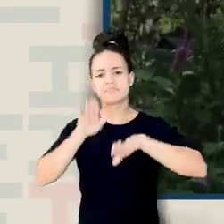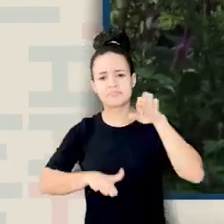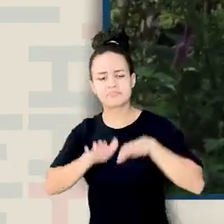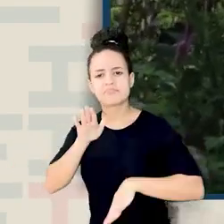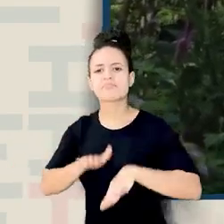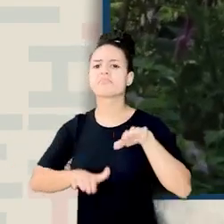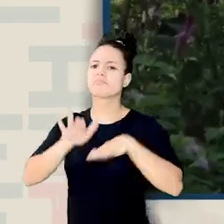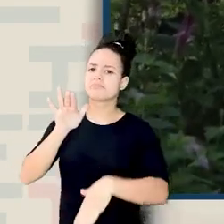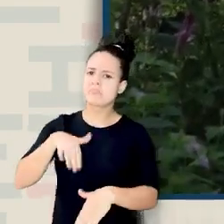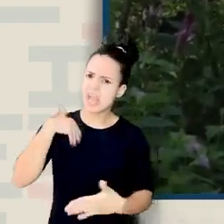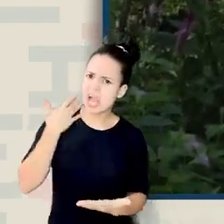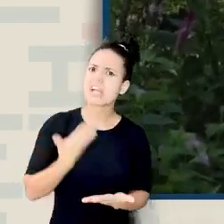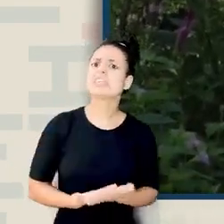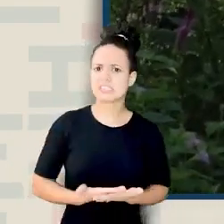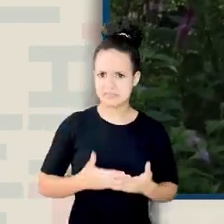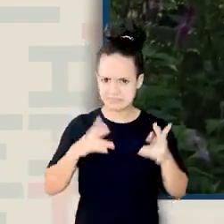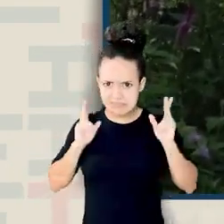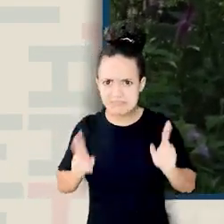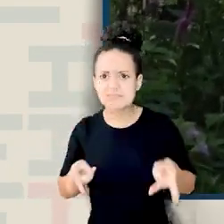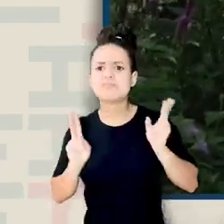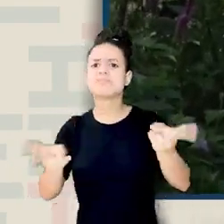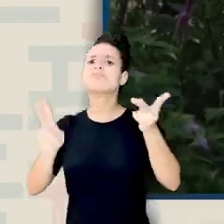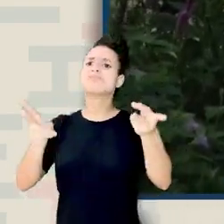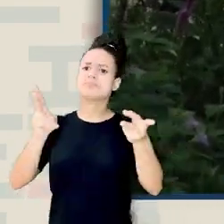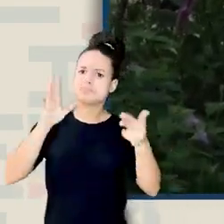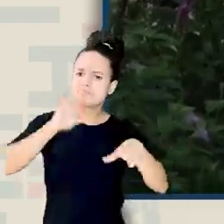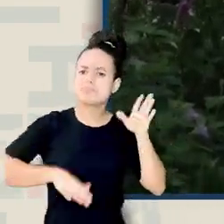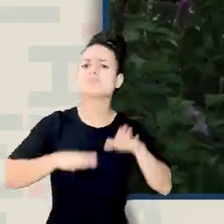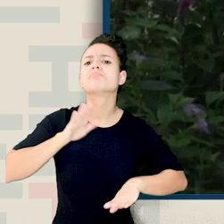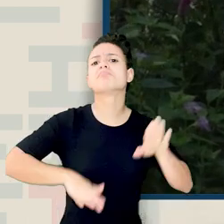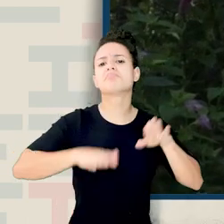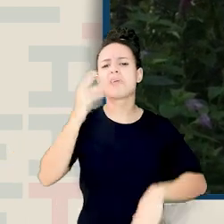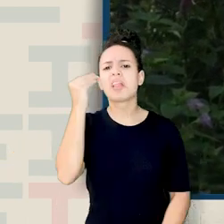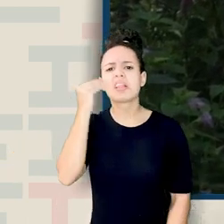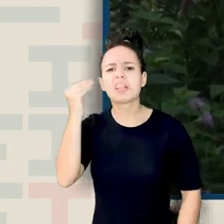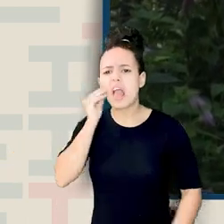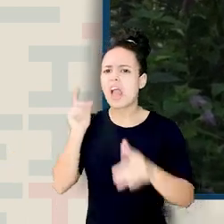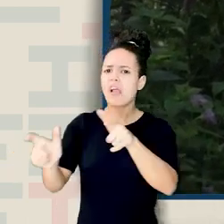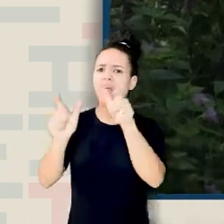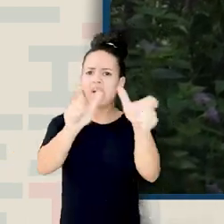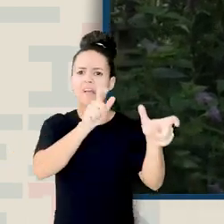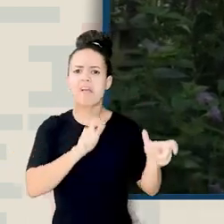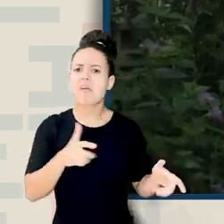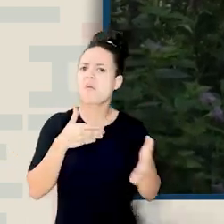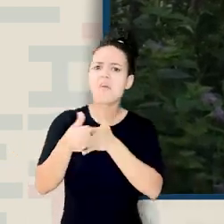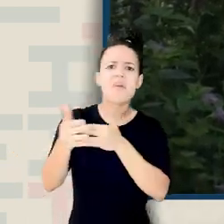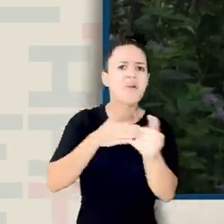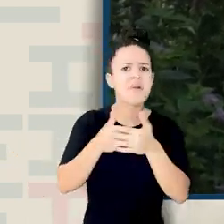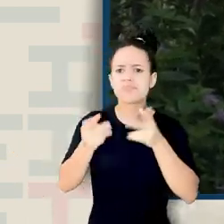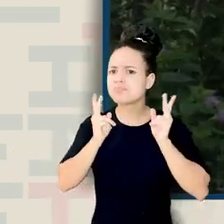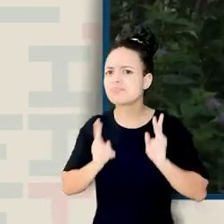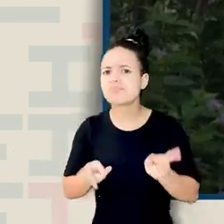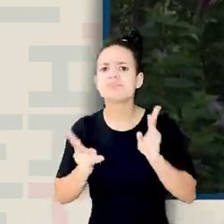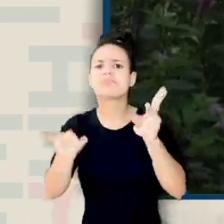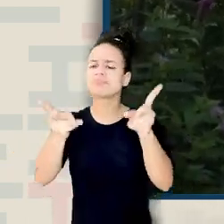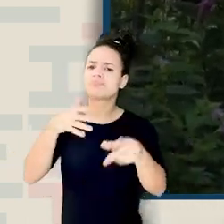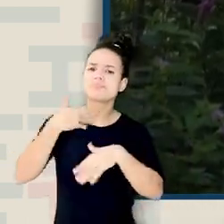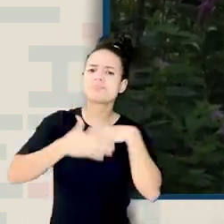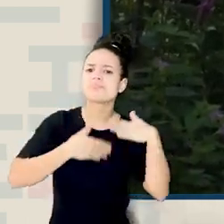ainda toca dentro em qualquer lugar pra seguir e caminhar,